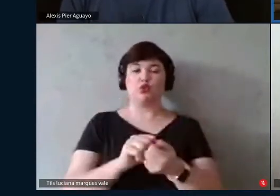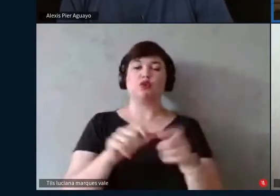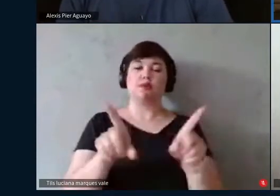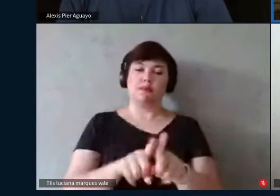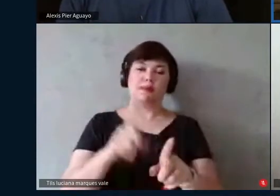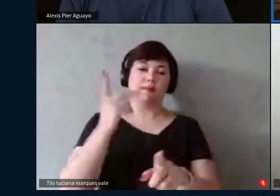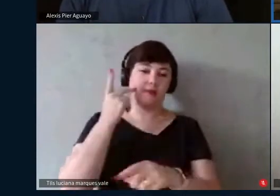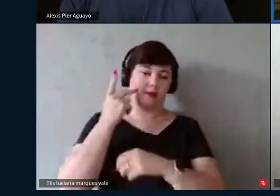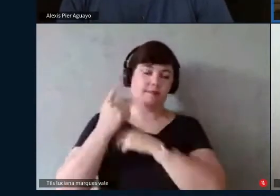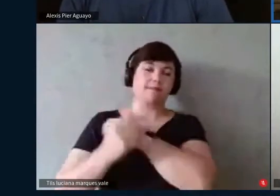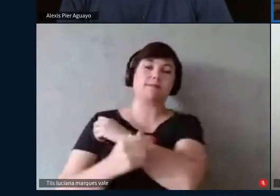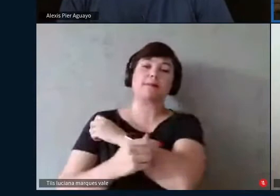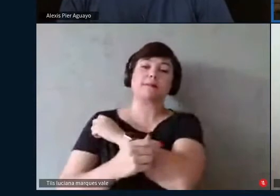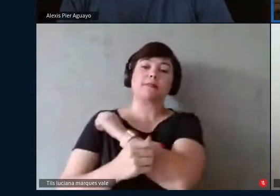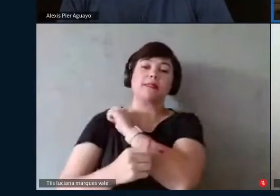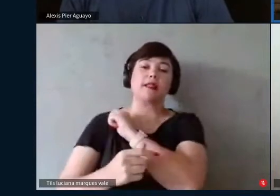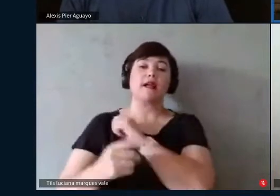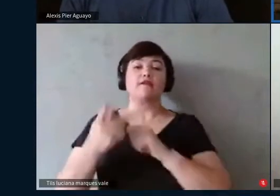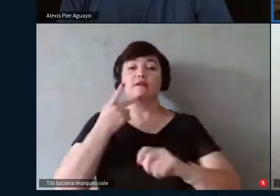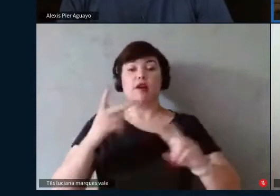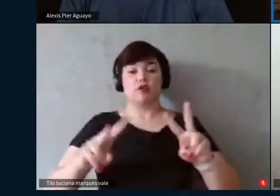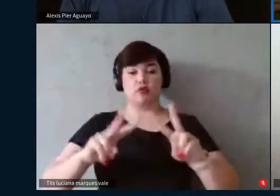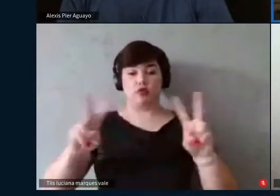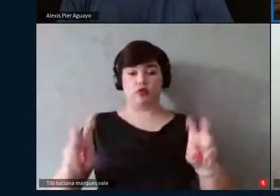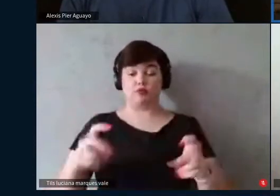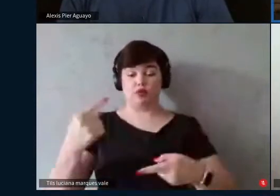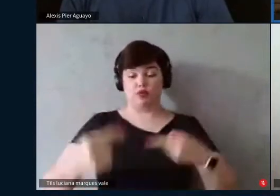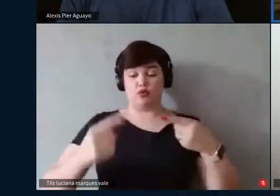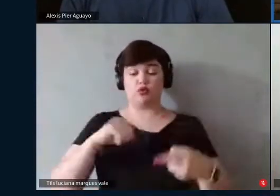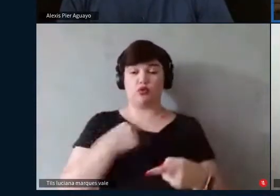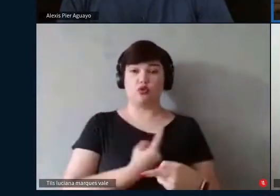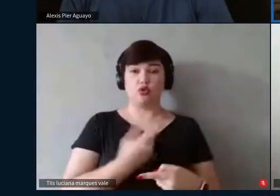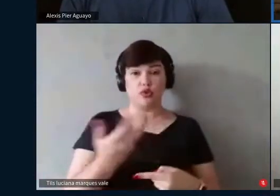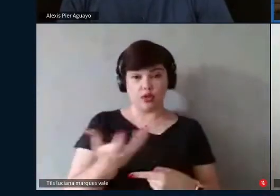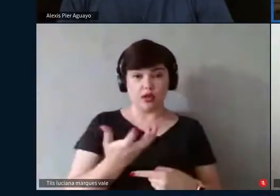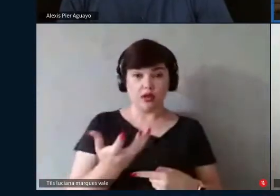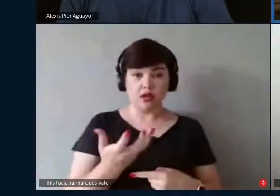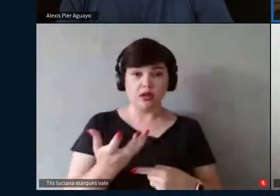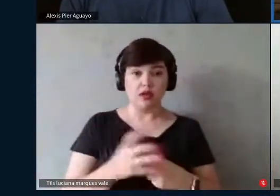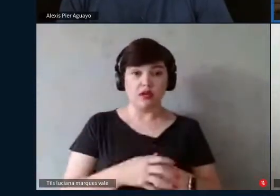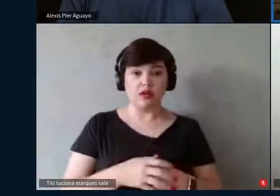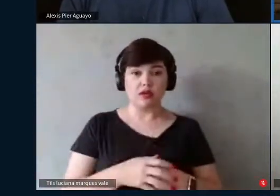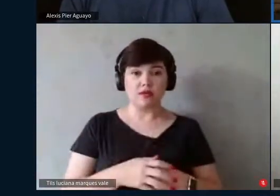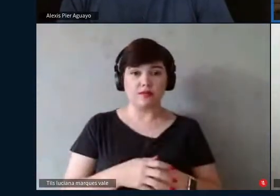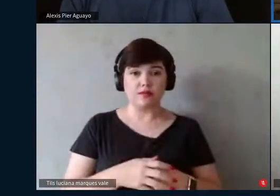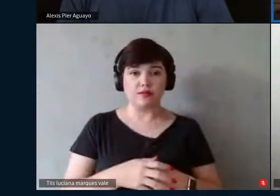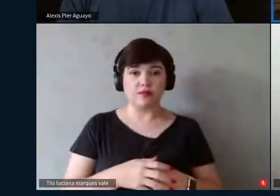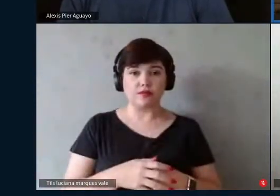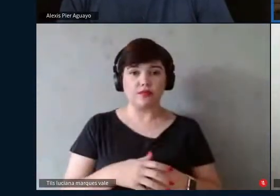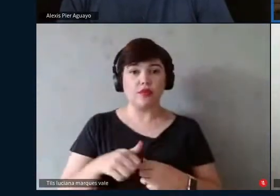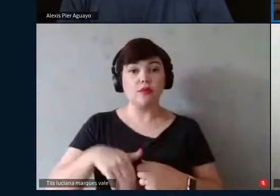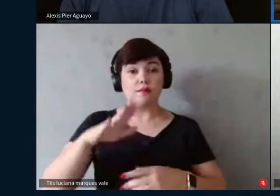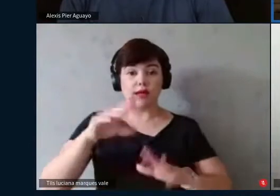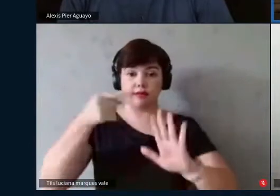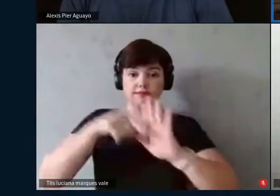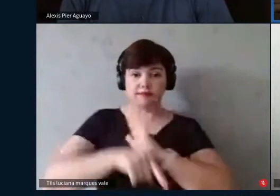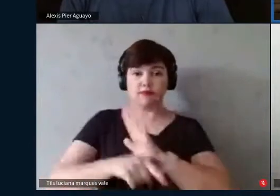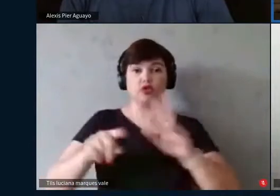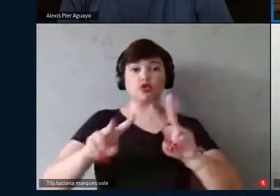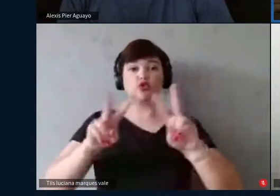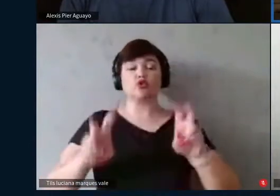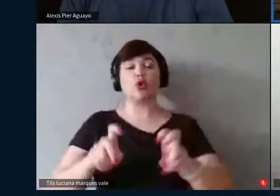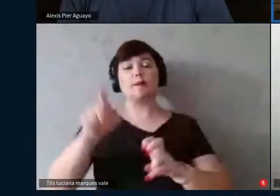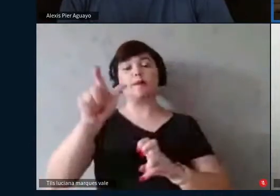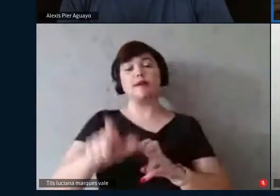né? A questão da discussão que a gente queria, no final, trazer de uma forma muito mais aprofundada, que era o